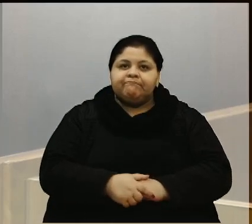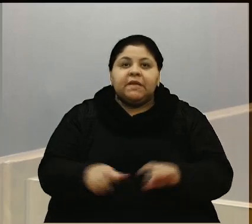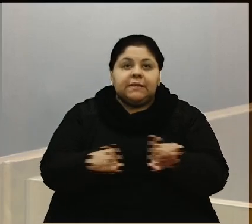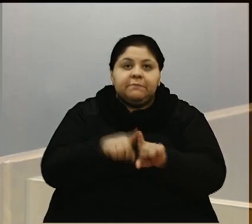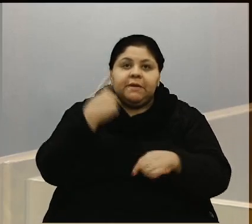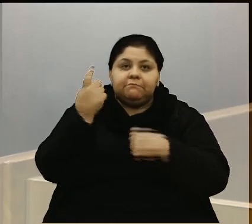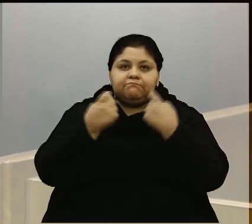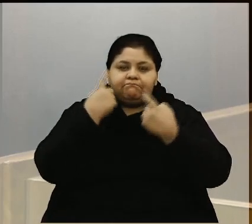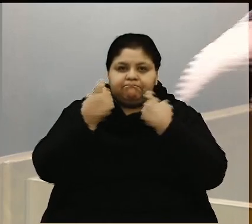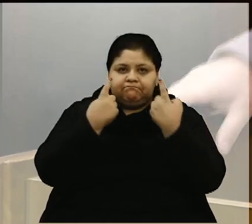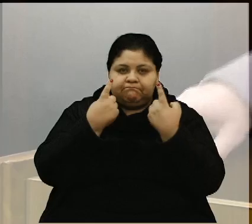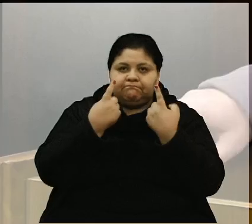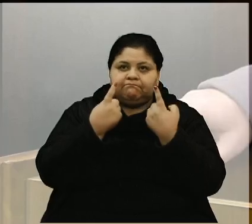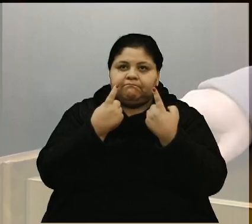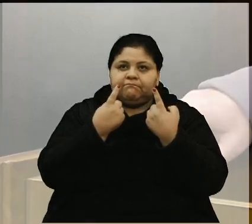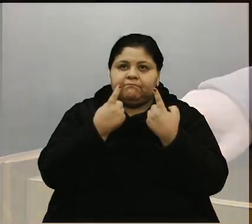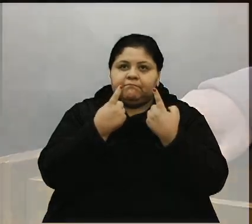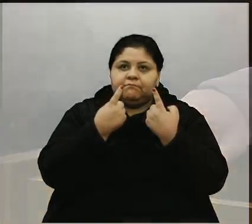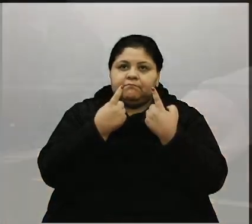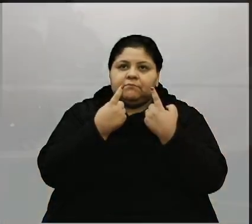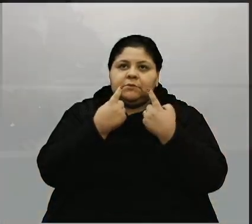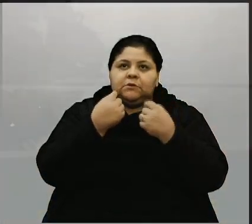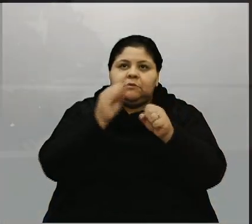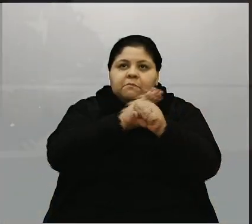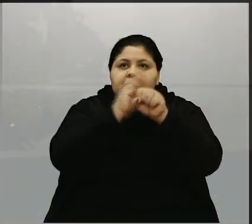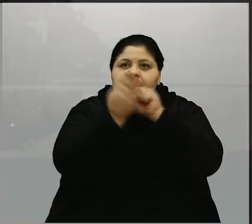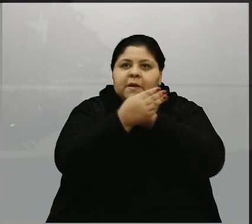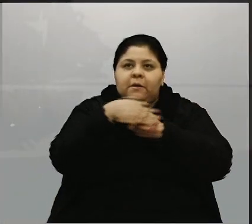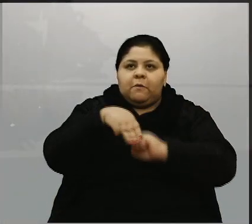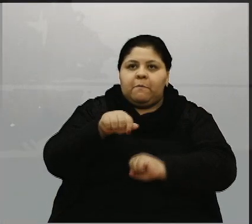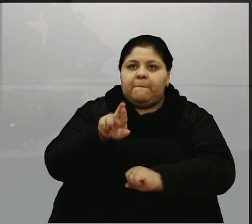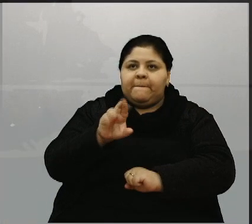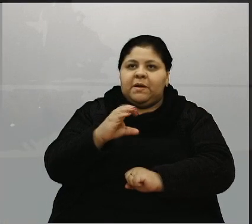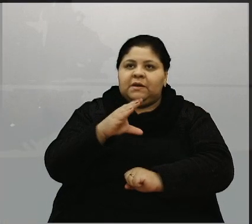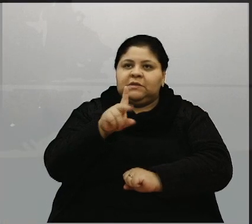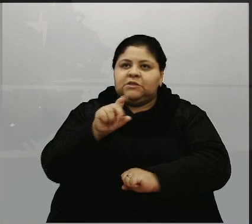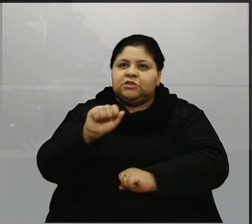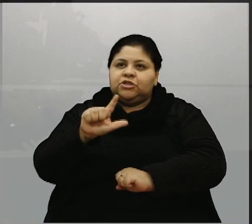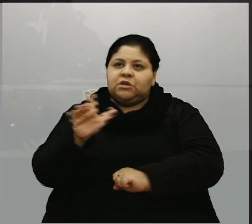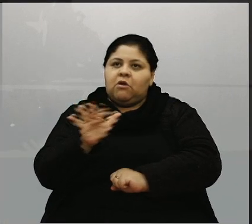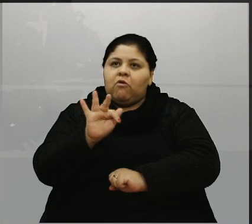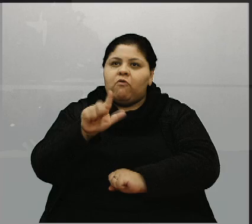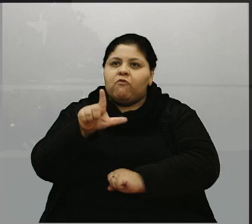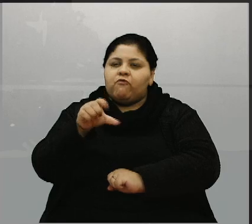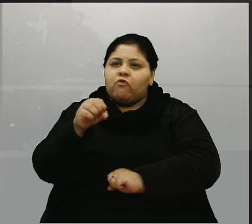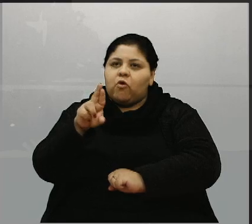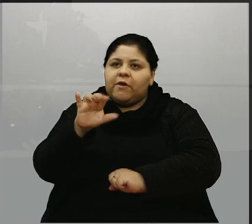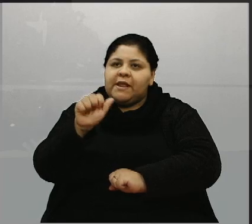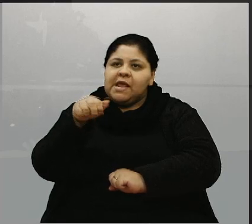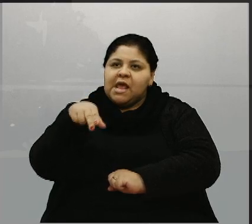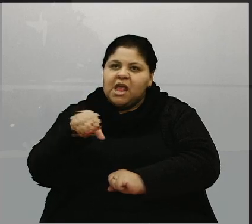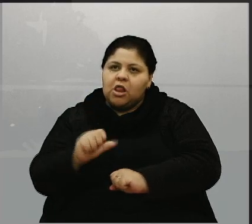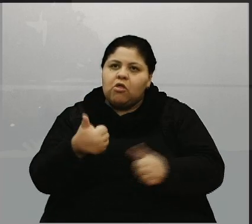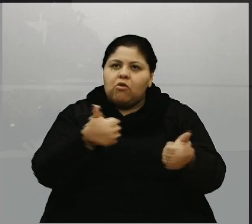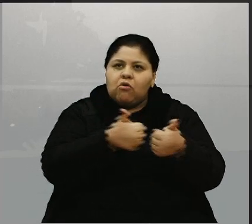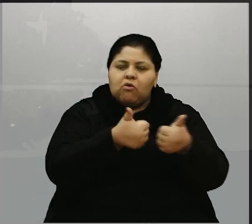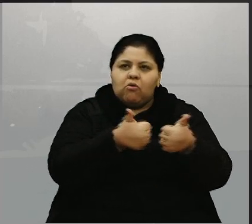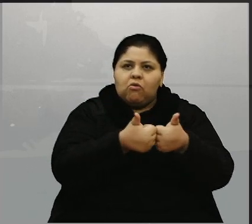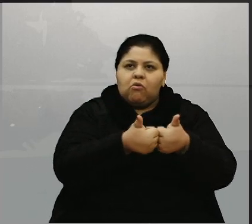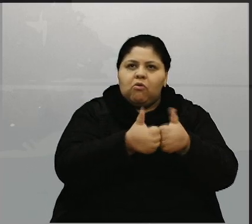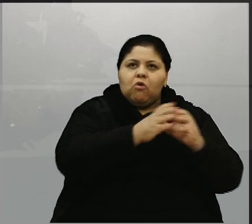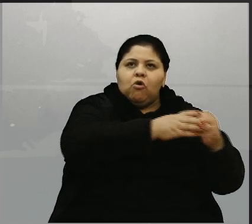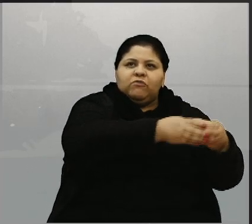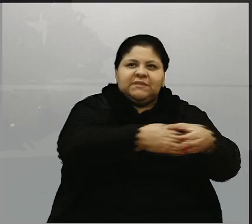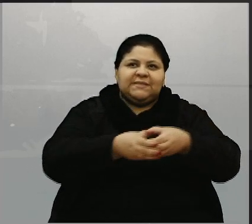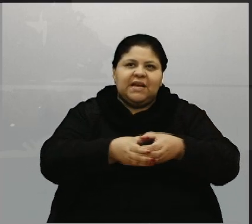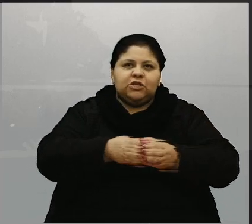muito é no bairro Marechal Floriano. Aí é nas proximidades, bem no entroncamento entre o Estádio Centenário